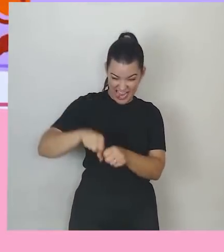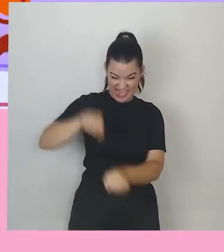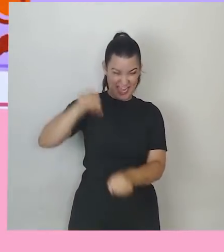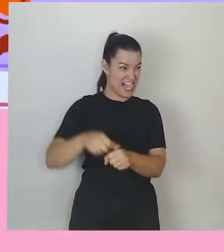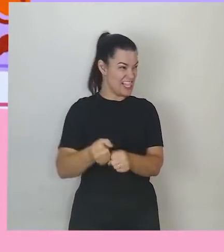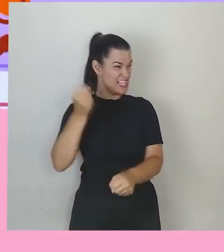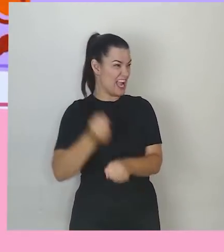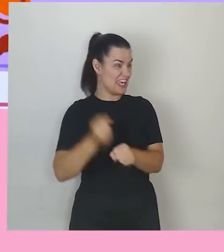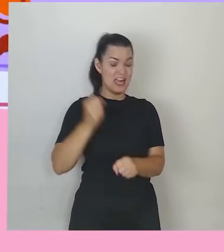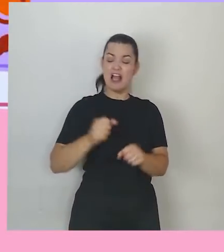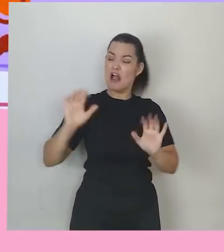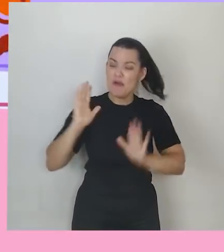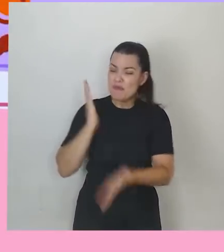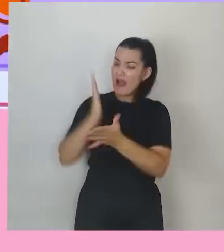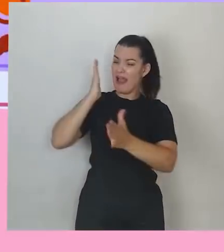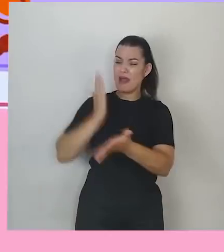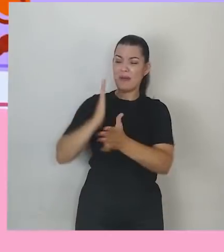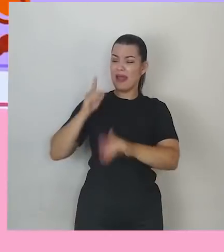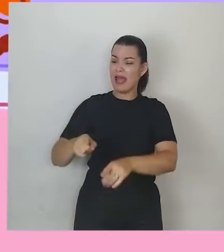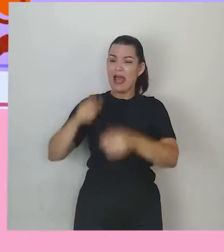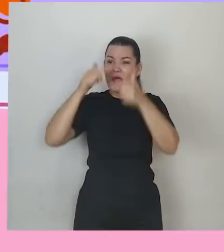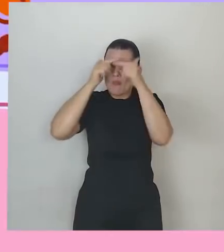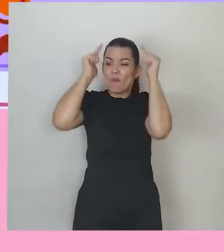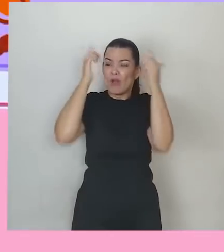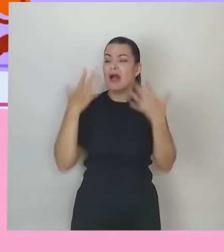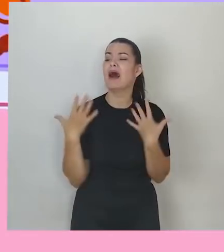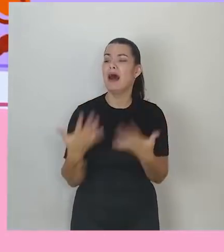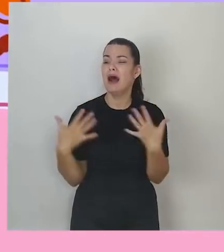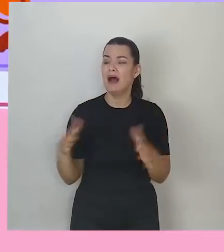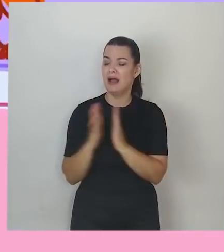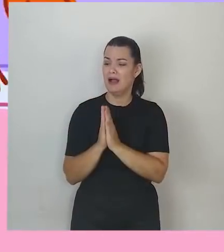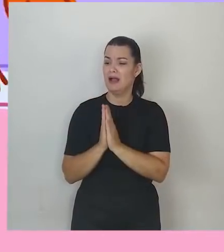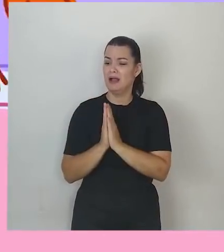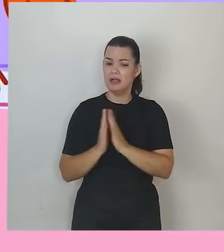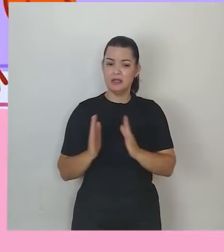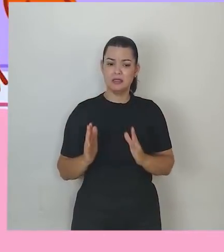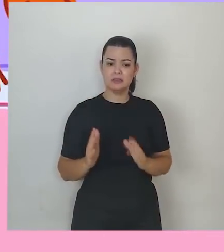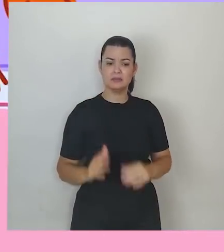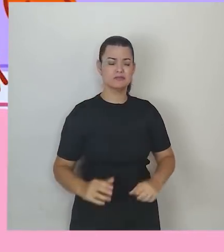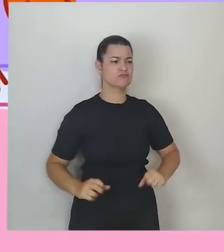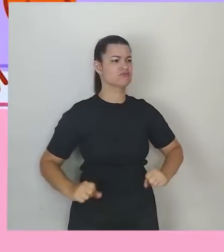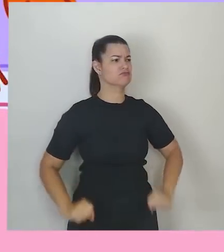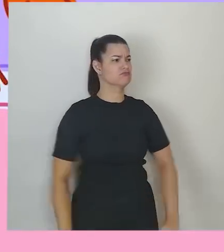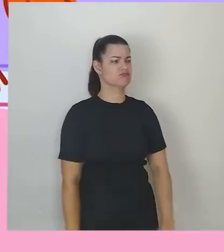Não faz isso. Você vai deixar a Nina careca.